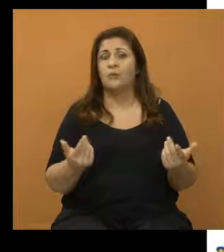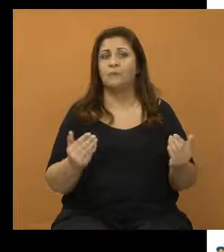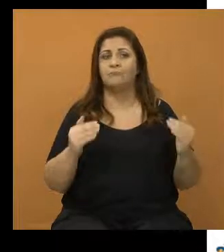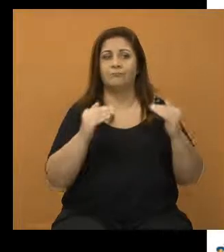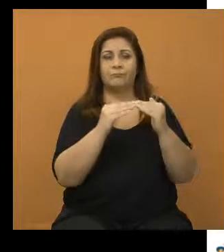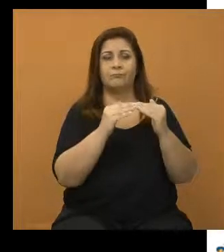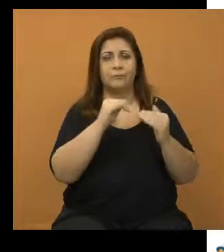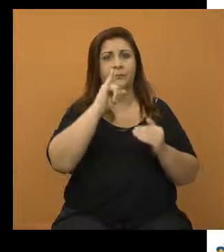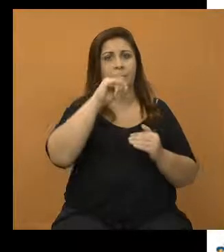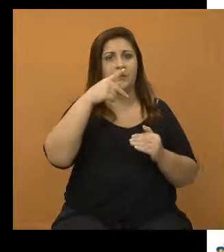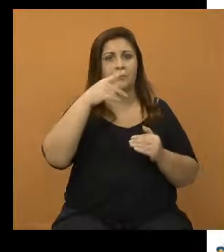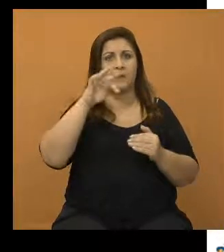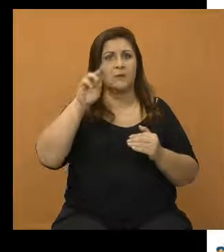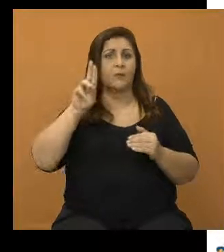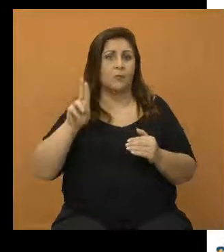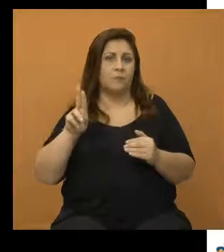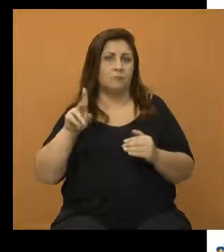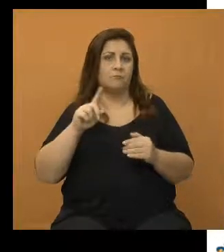atreladas ao IPTU.